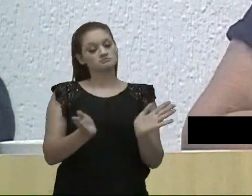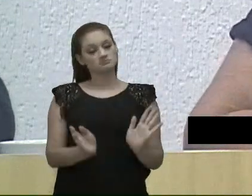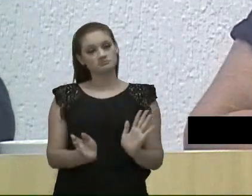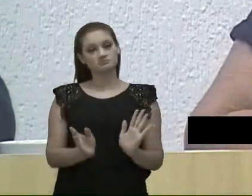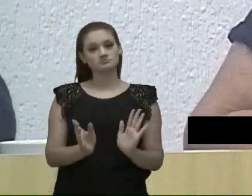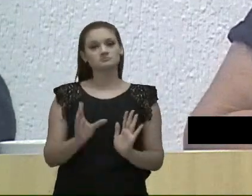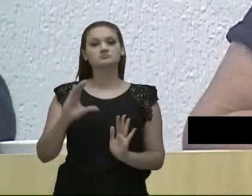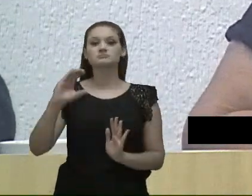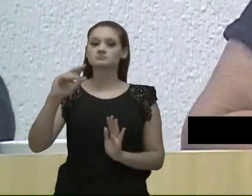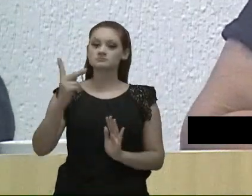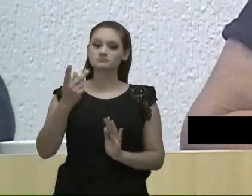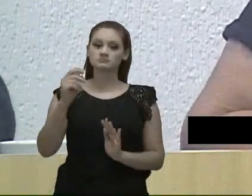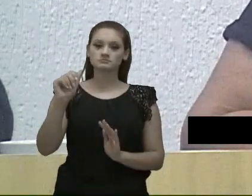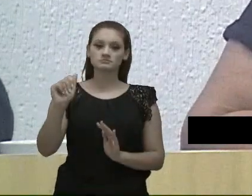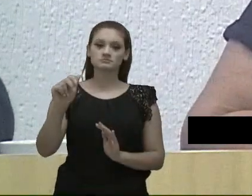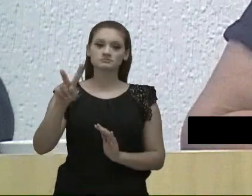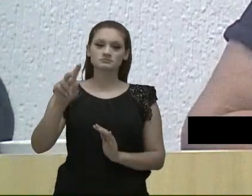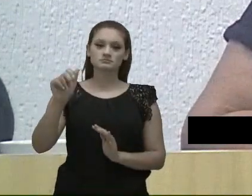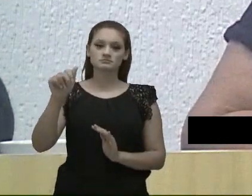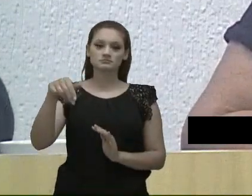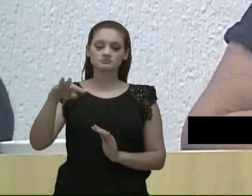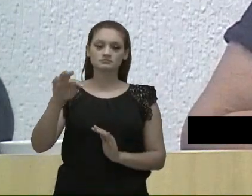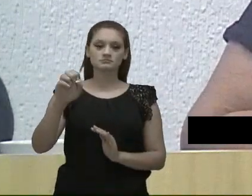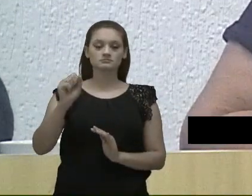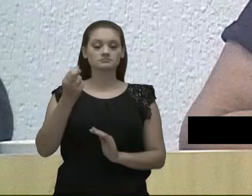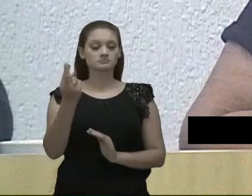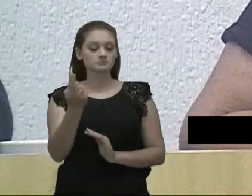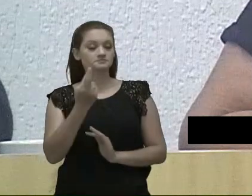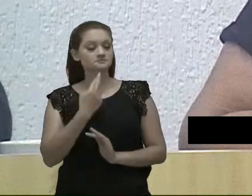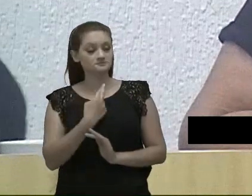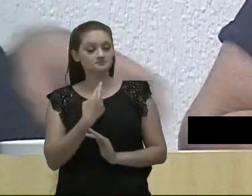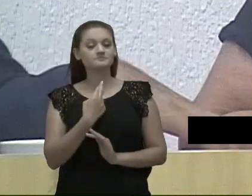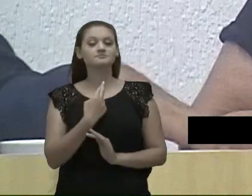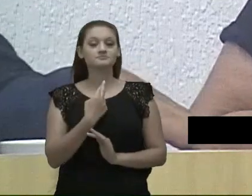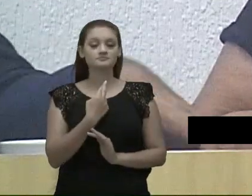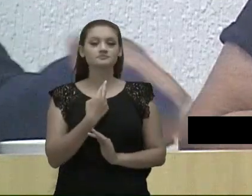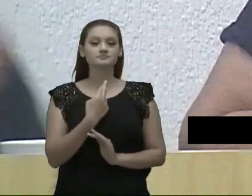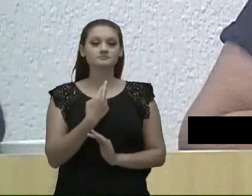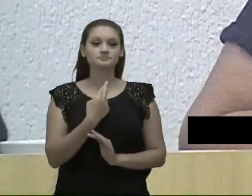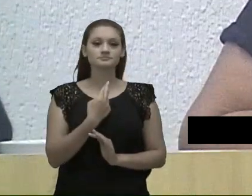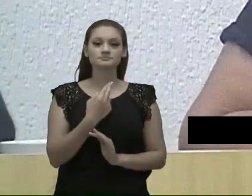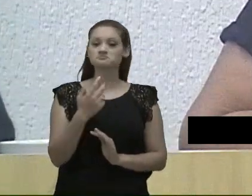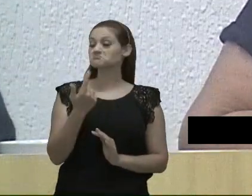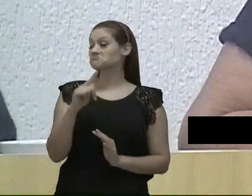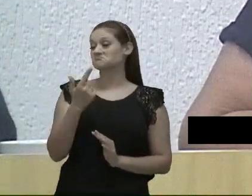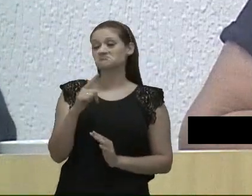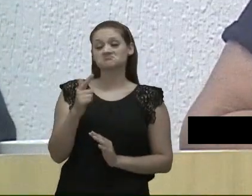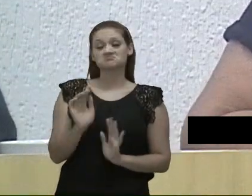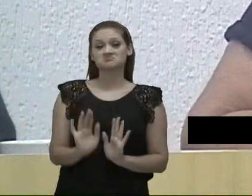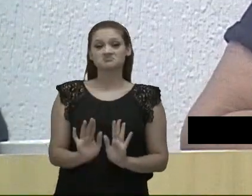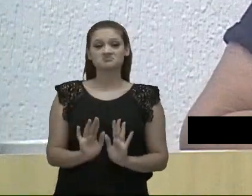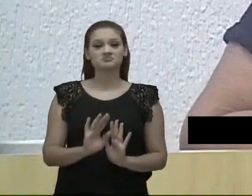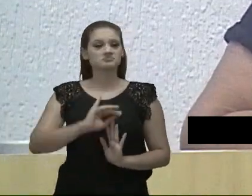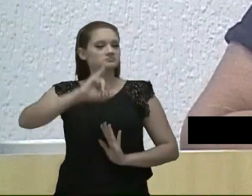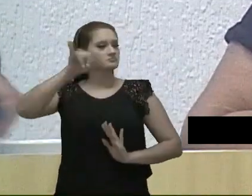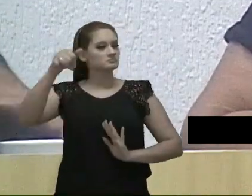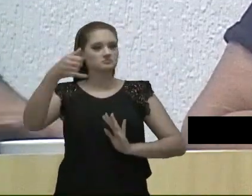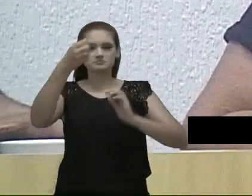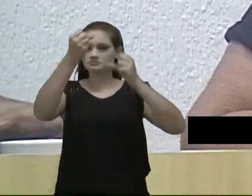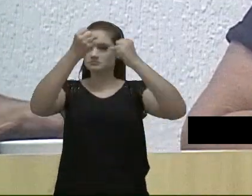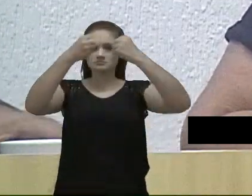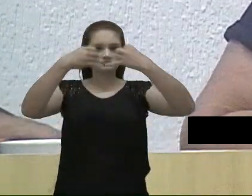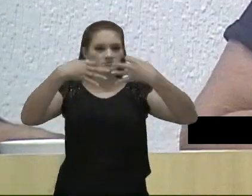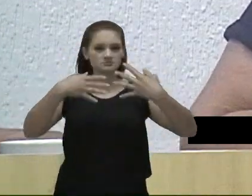com a Chavantes. Foi respondido para mim que não houve motivo. Vocês não justificaram